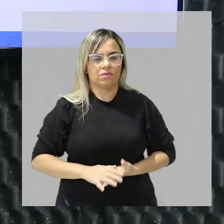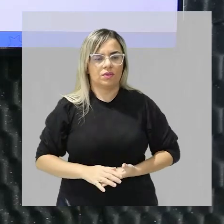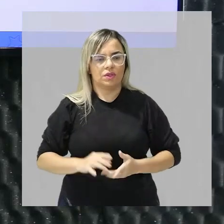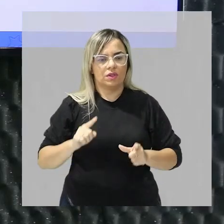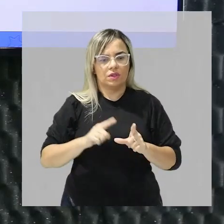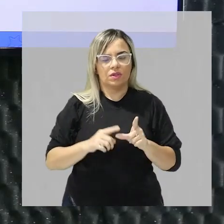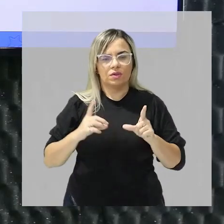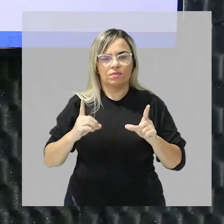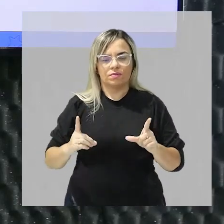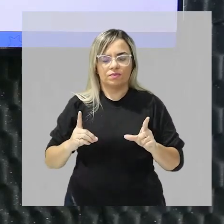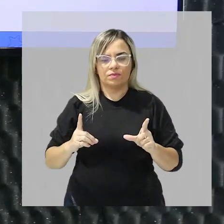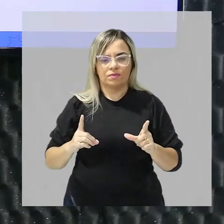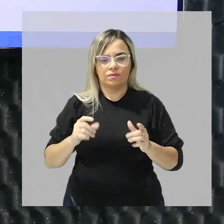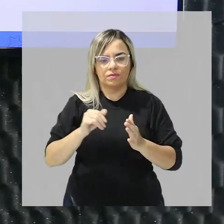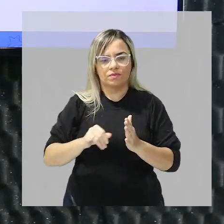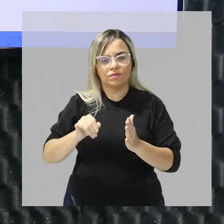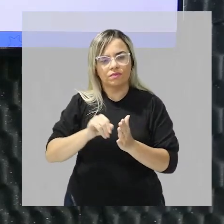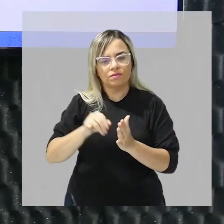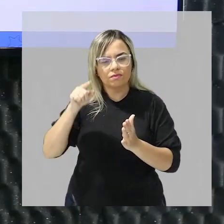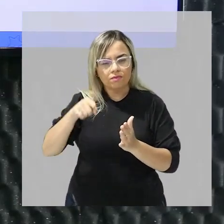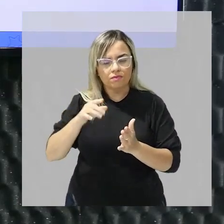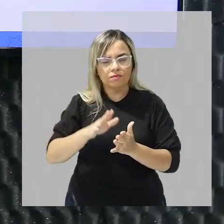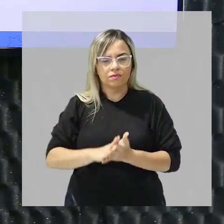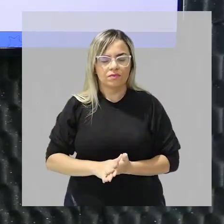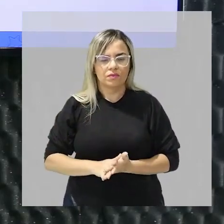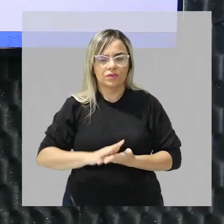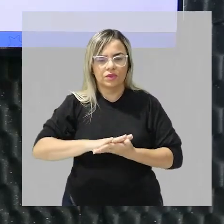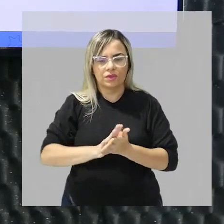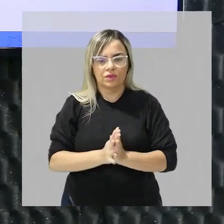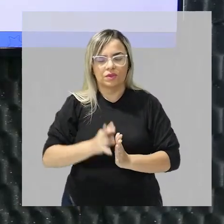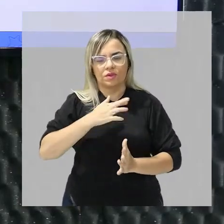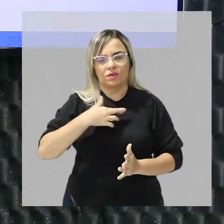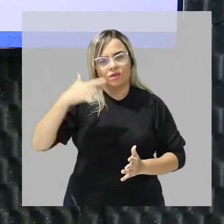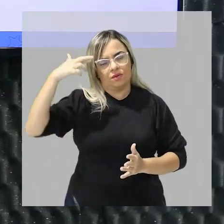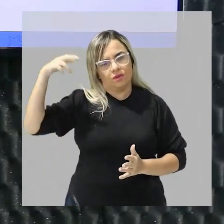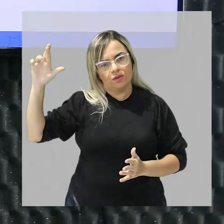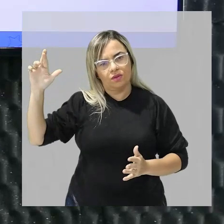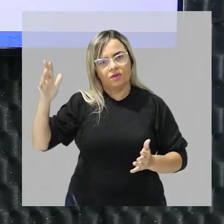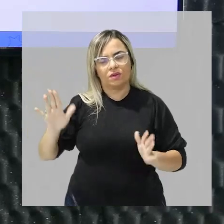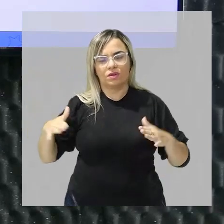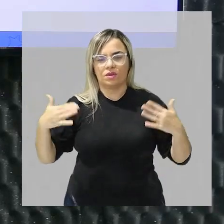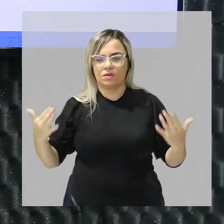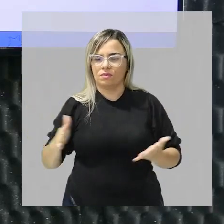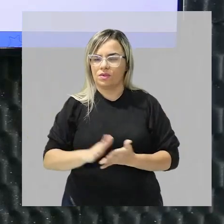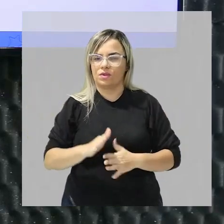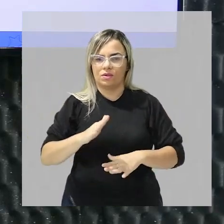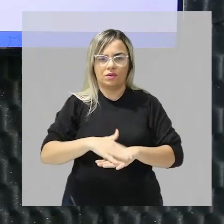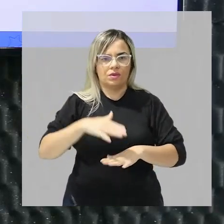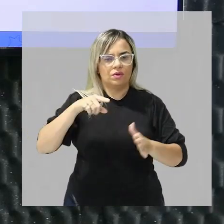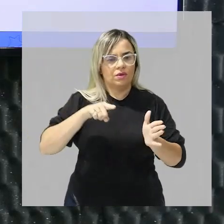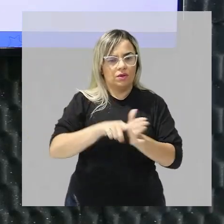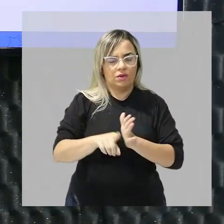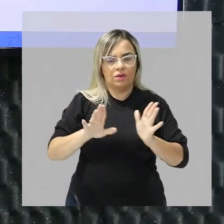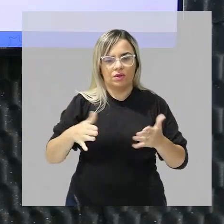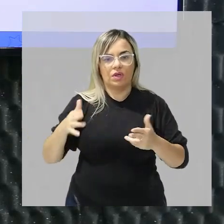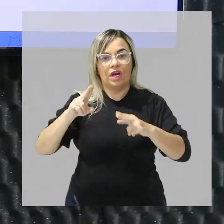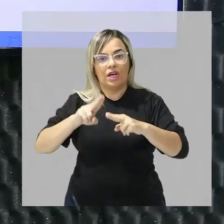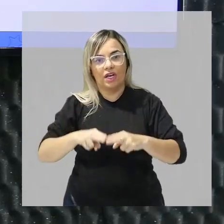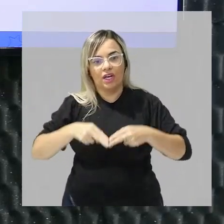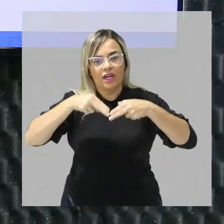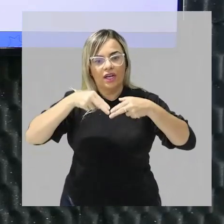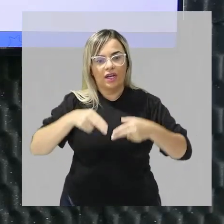D. Identificar preconceitos religiosos. Mais uma vez, a questão é a questão